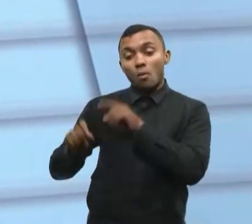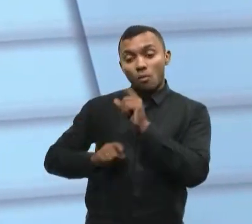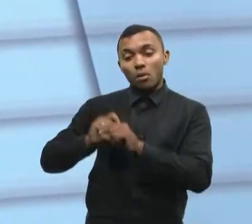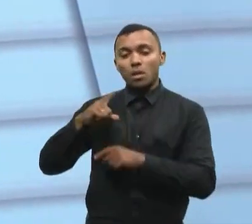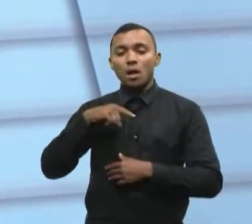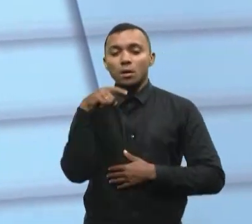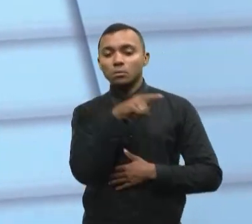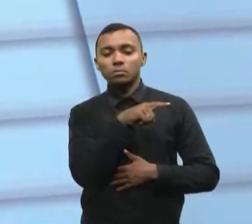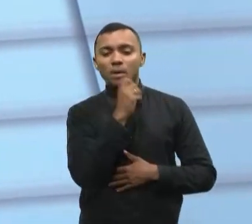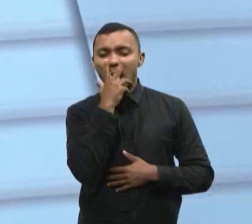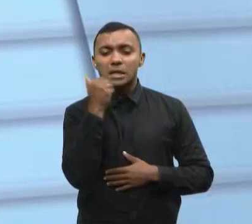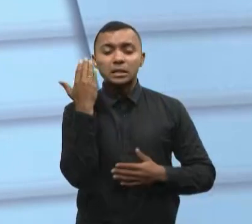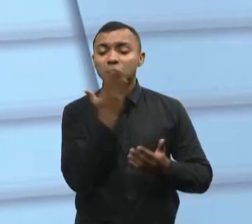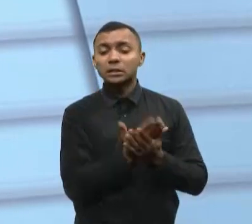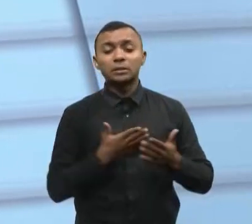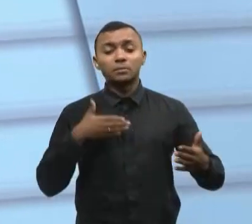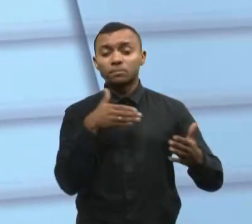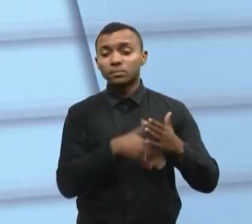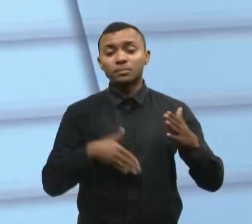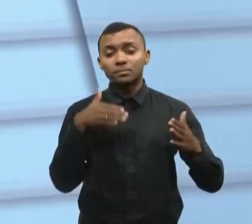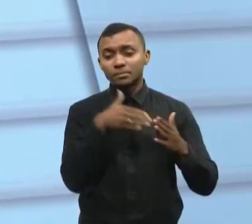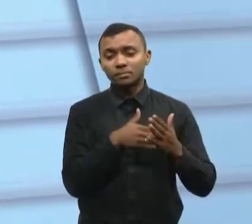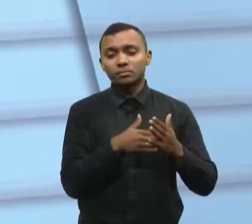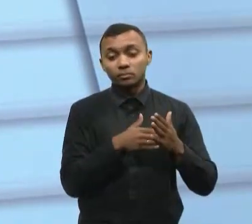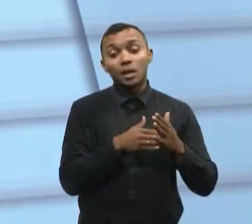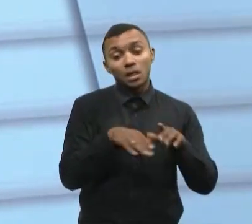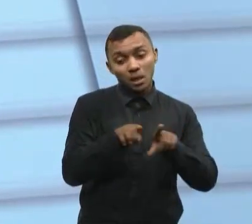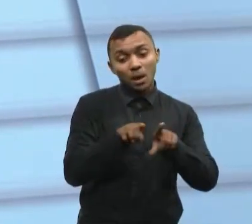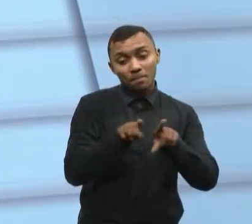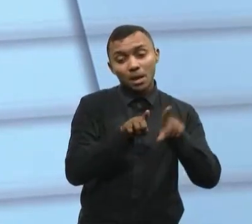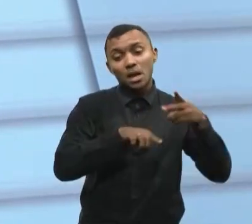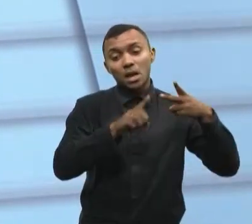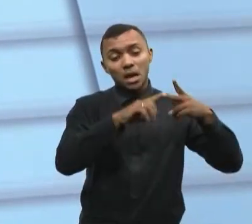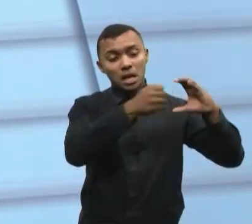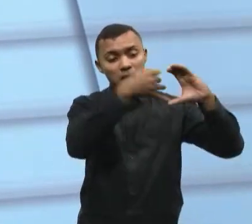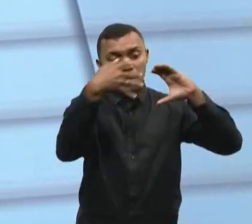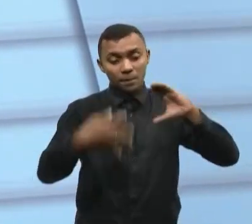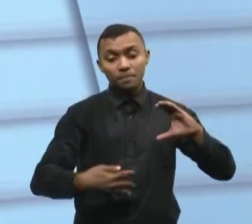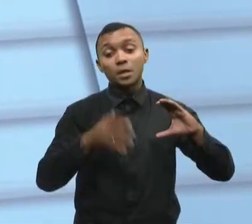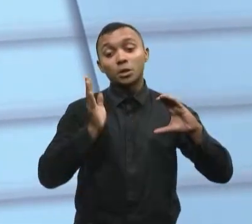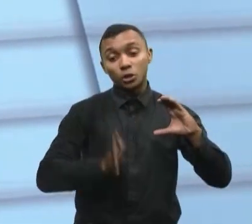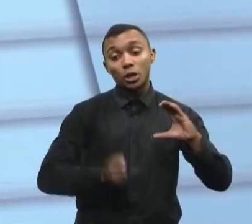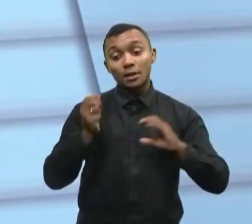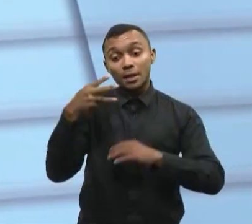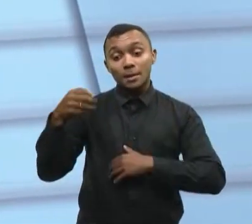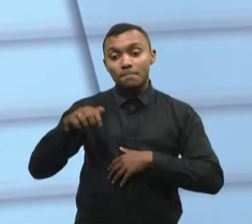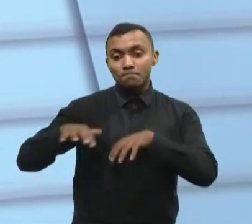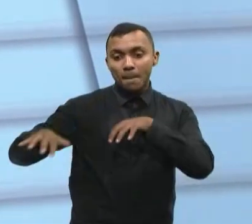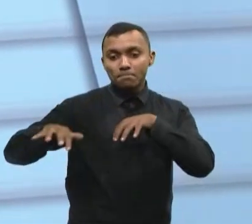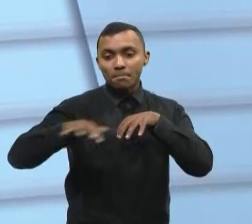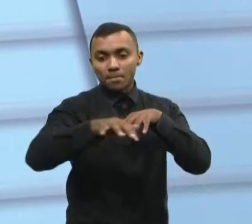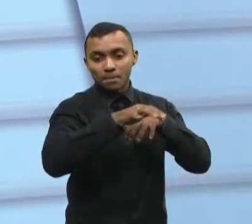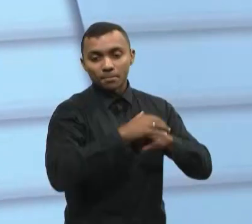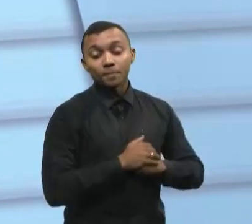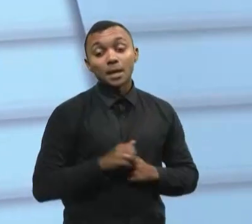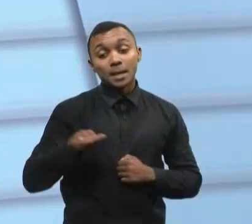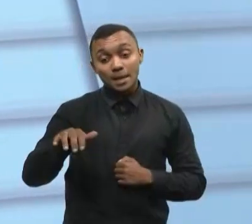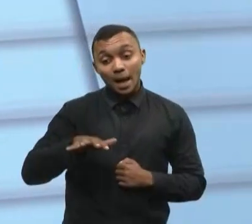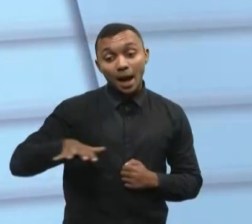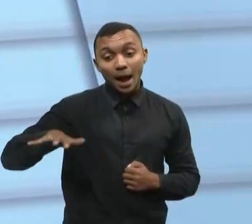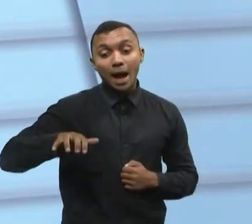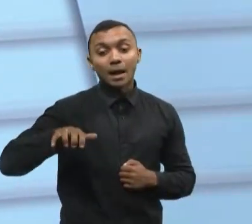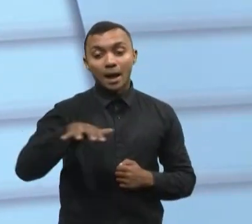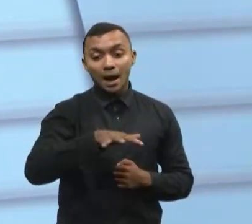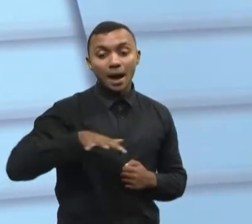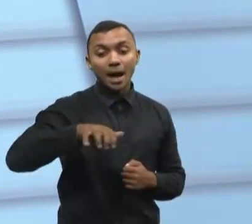algumas dificuldades ou algumas características, né? Então, basicamente, três áreas do indivíduo aí que